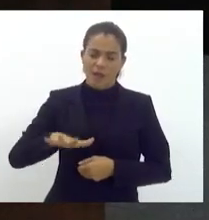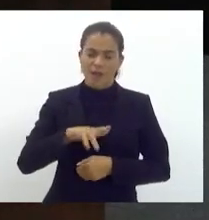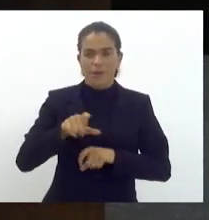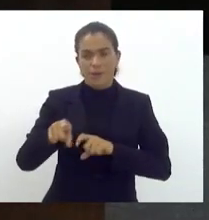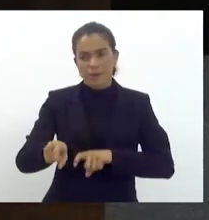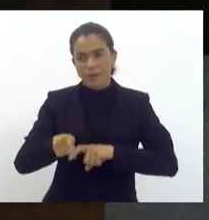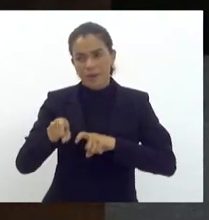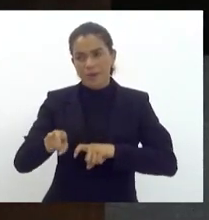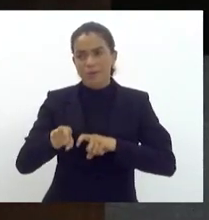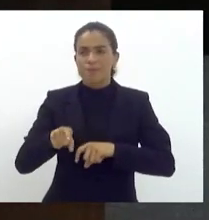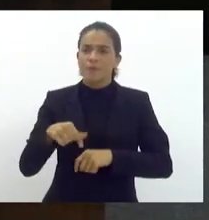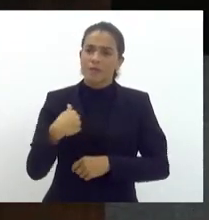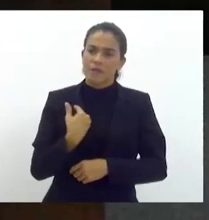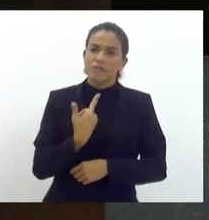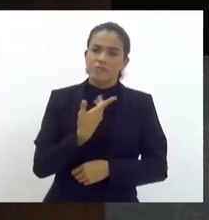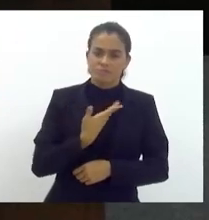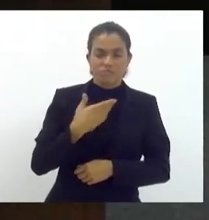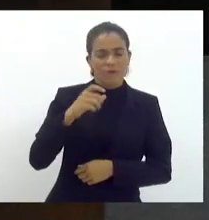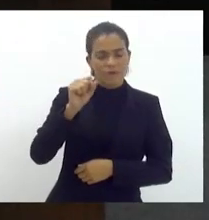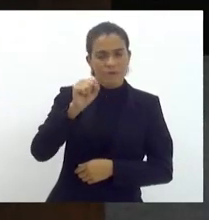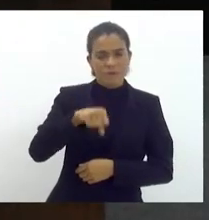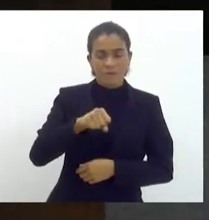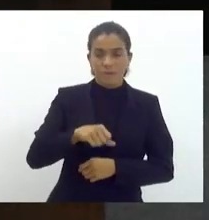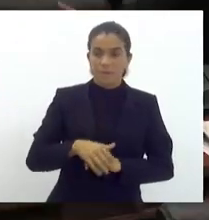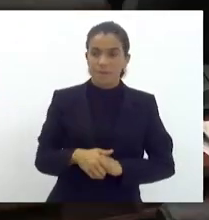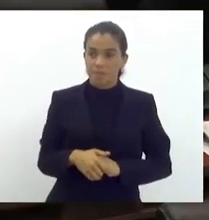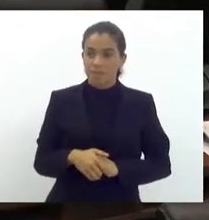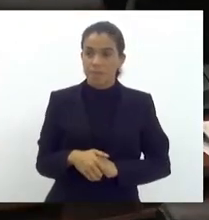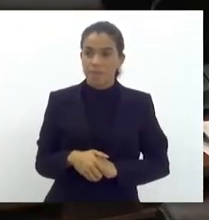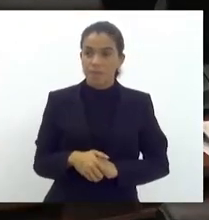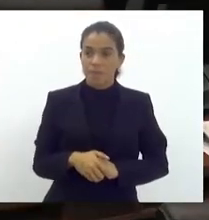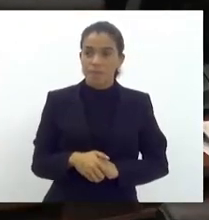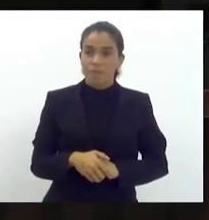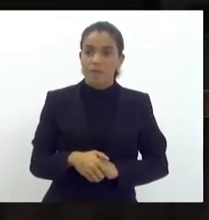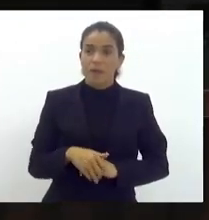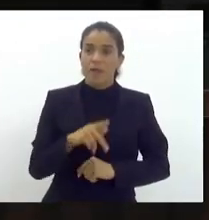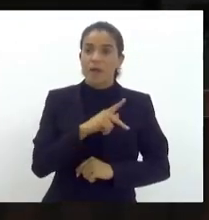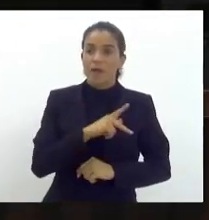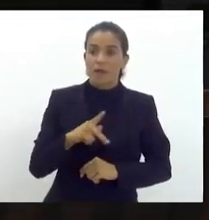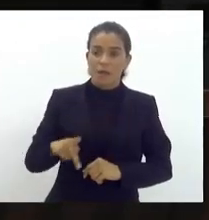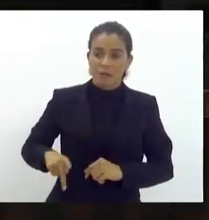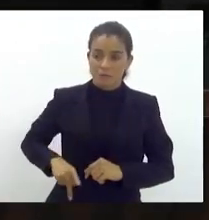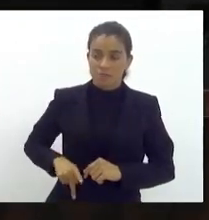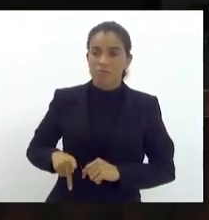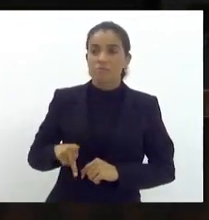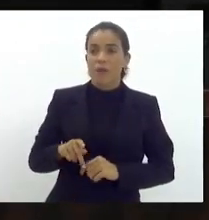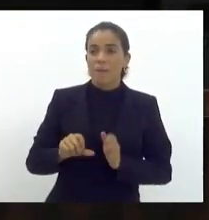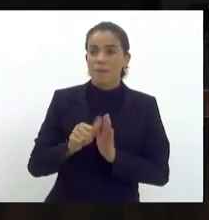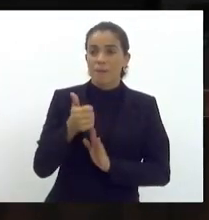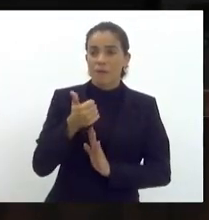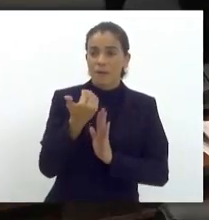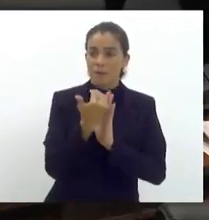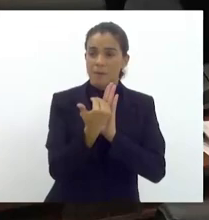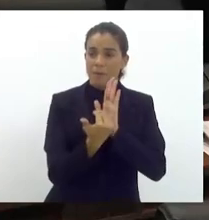e o MDB encaminho o voto sim senhor presidente obrigado a presidência prosperar a